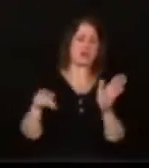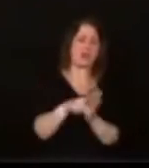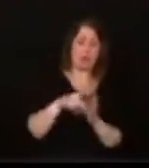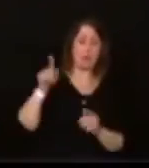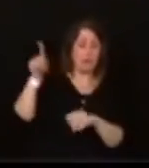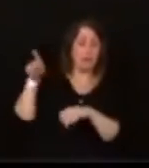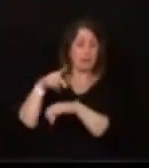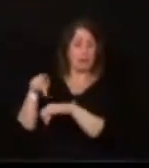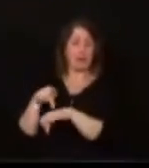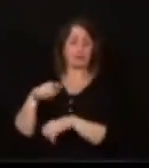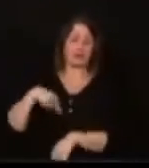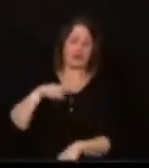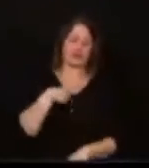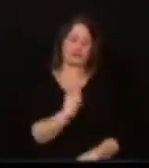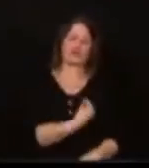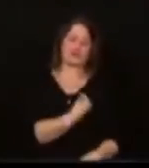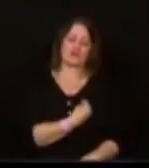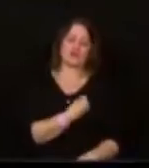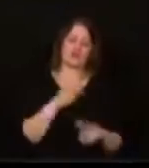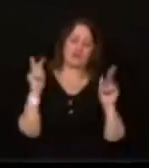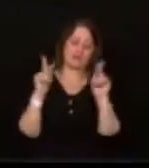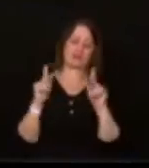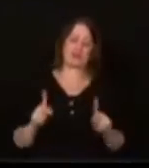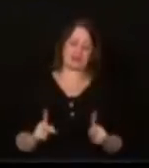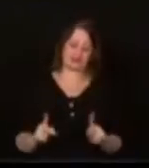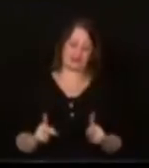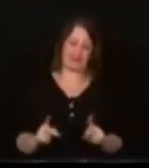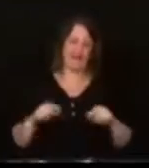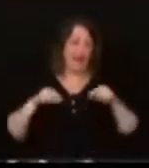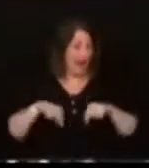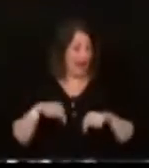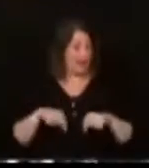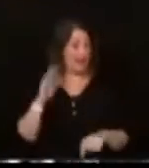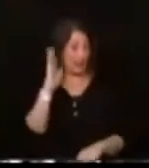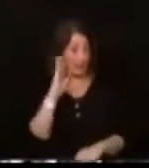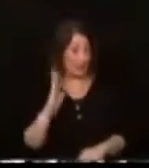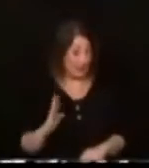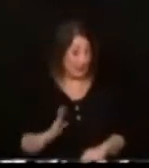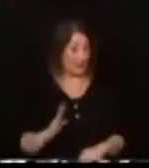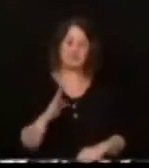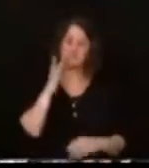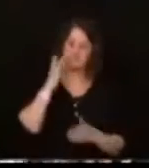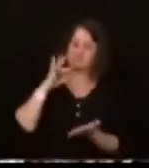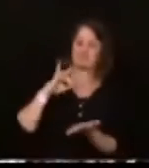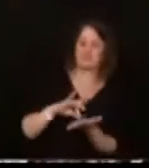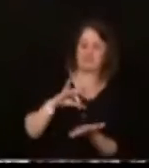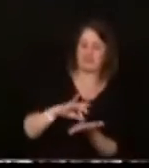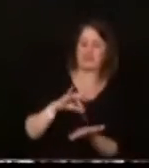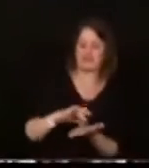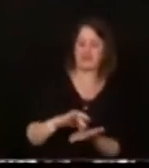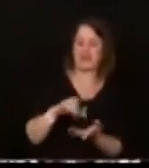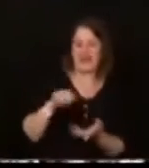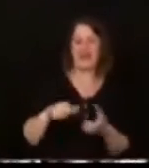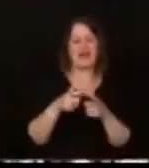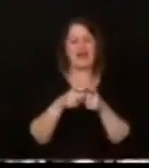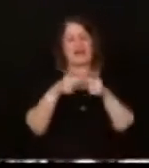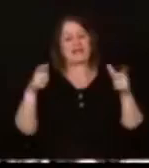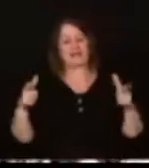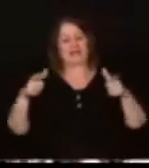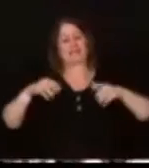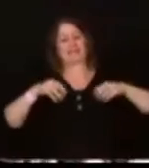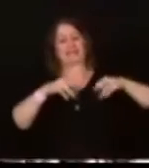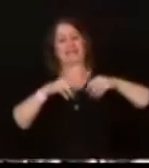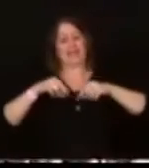países, e vivemos em paz. Aqui, na verdade, é a grande terra,